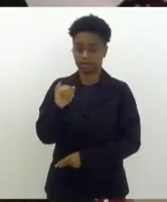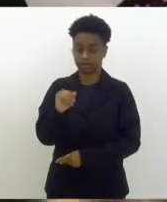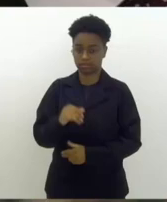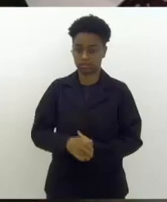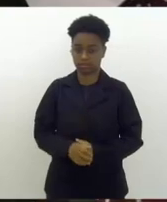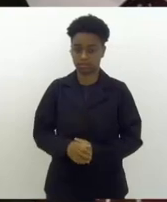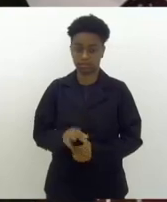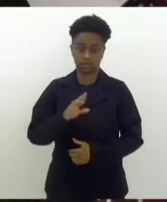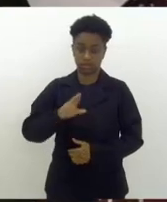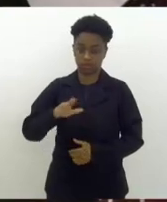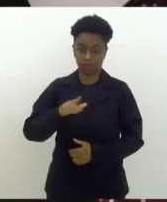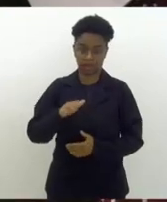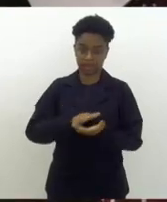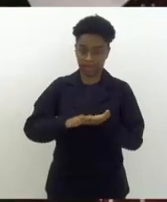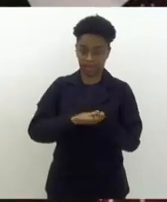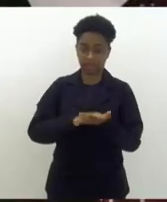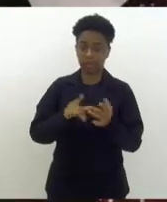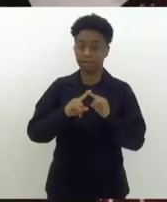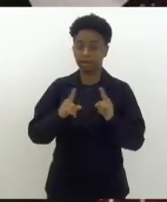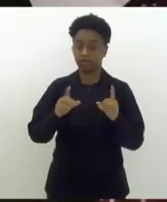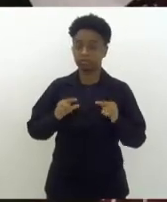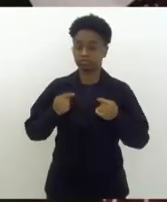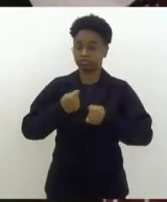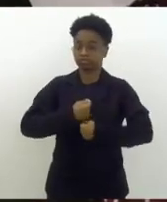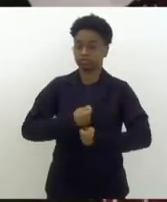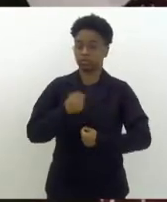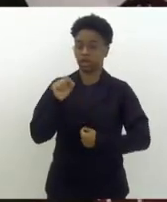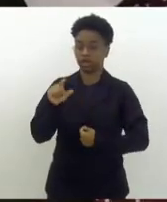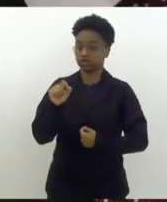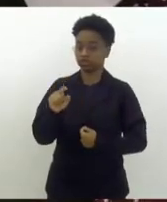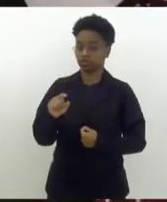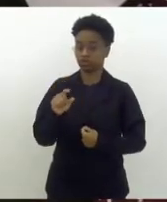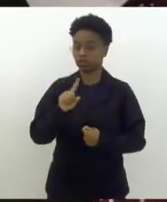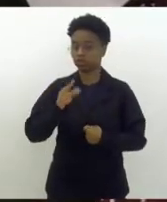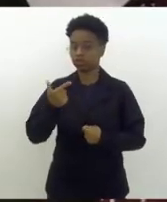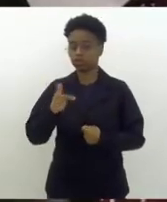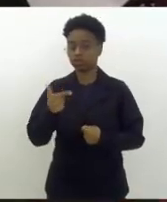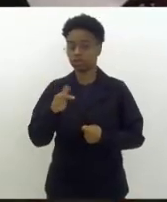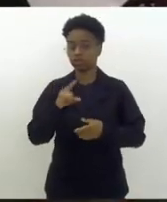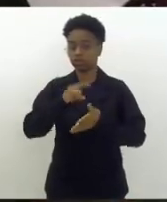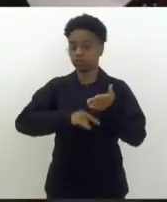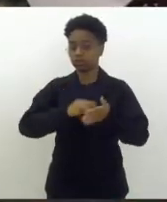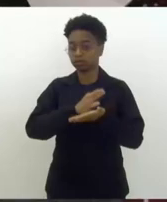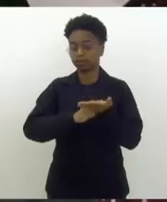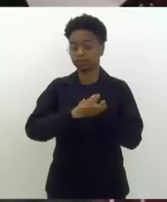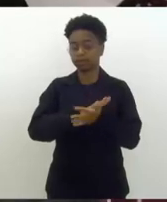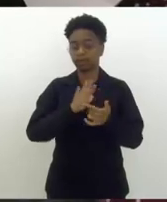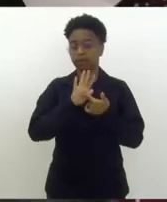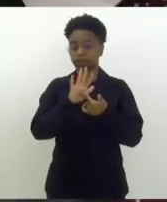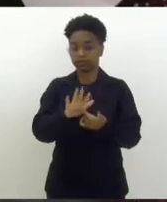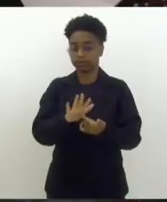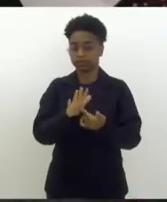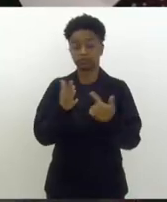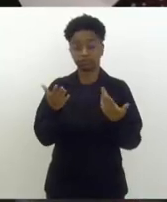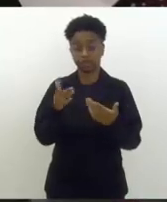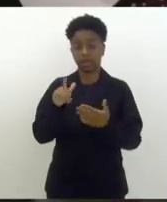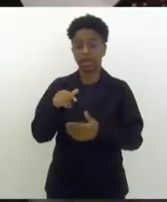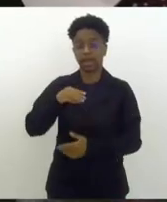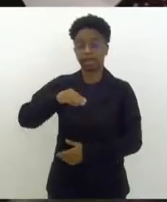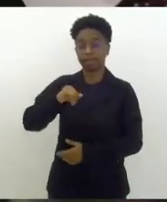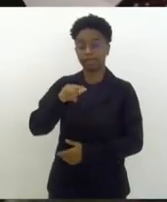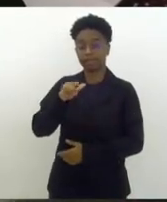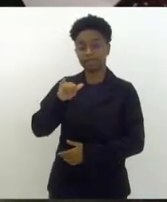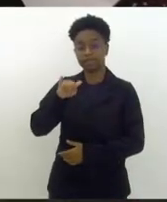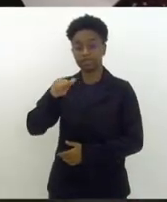não é nada mas vestido com coletinho azul sem qualquer identificação da milícia do Senhor Breno